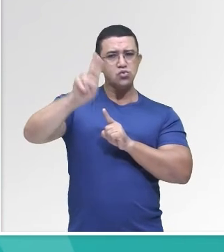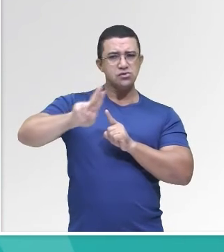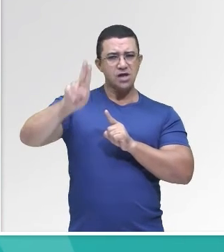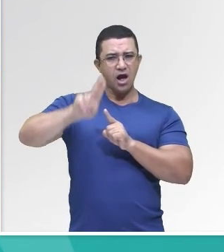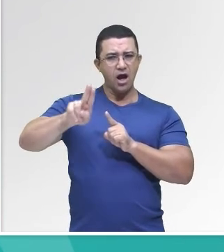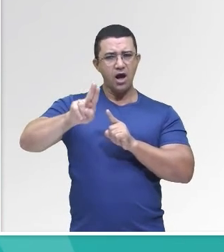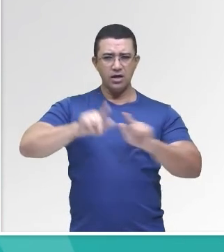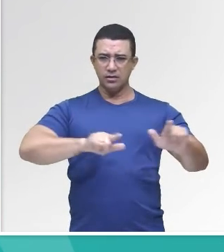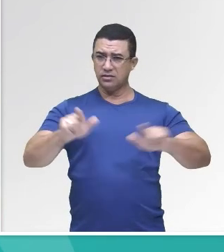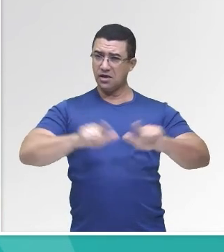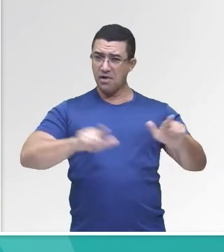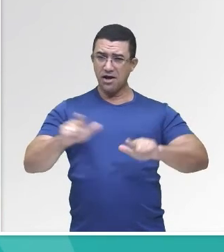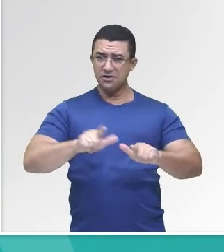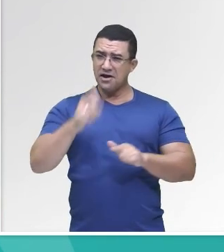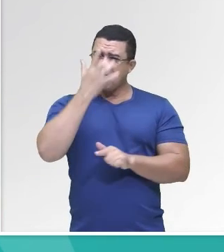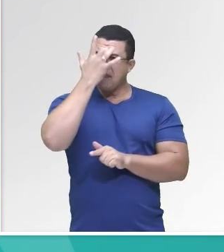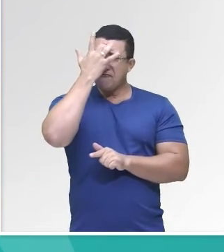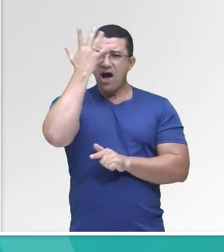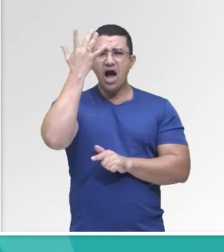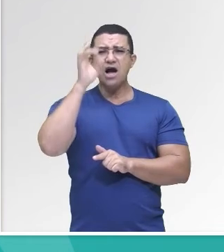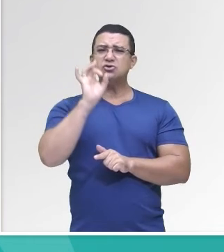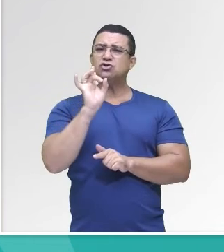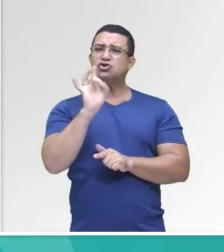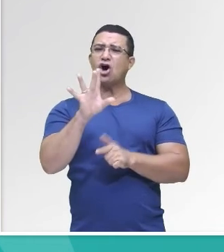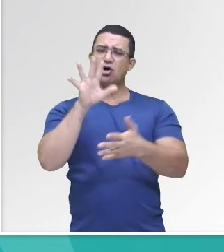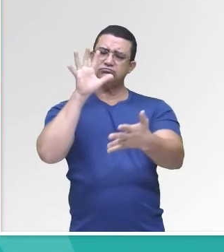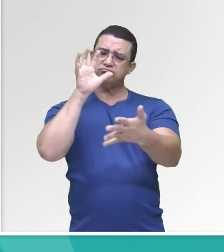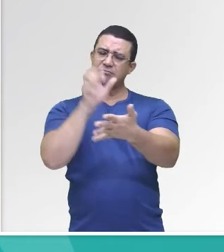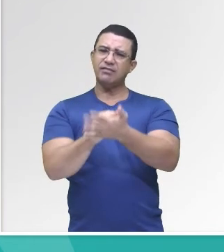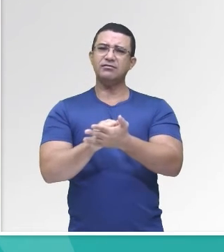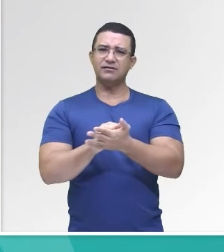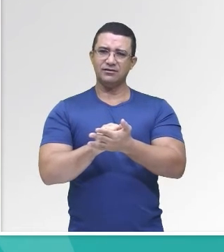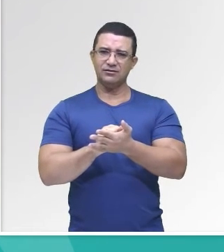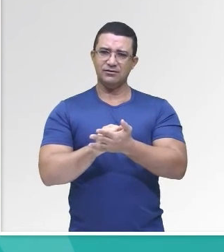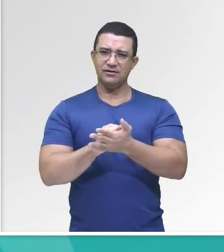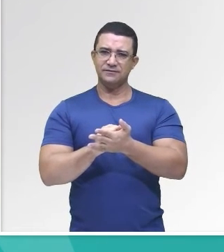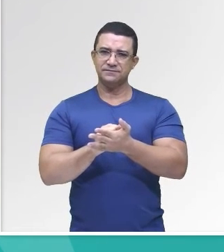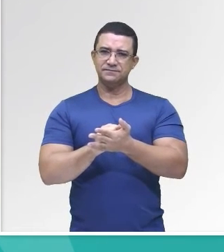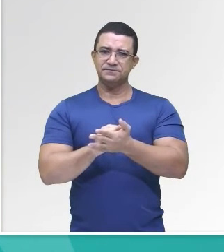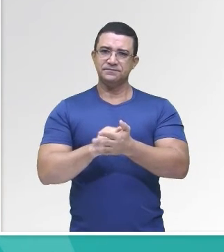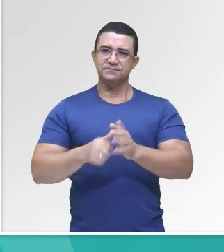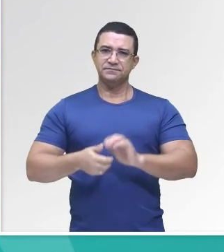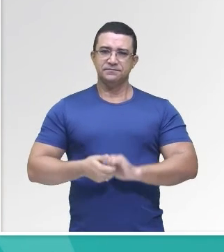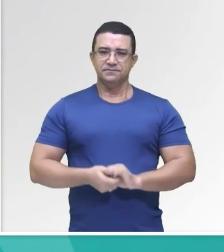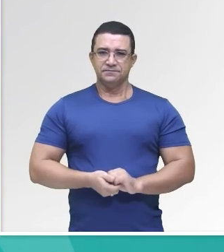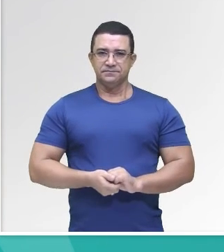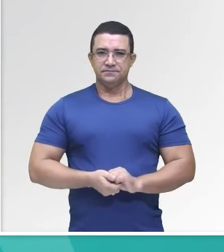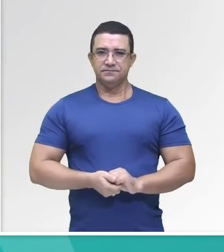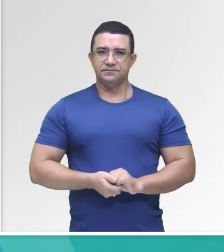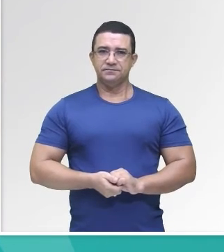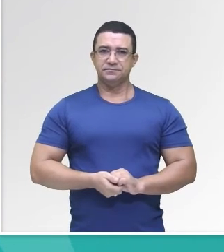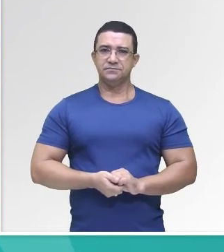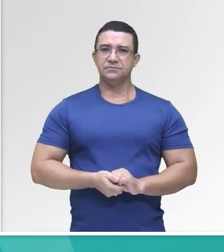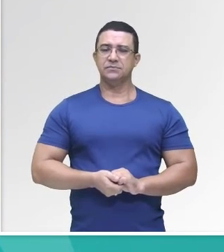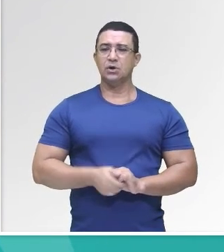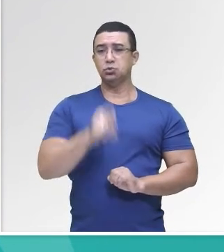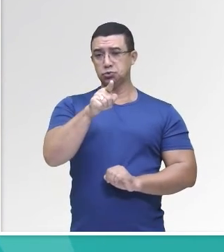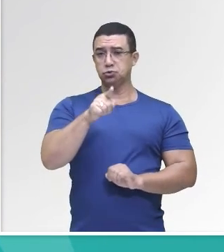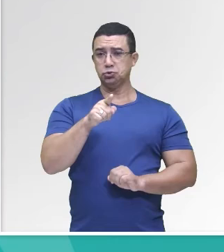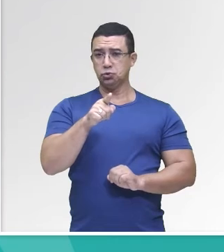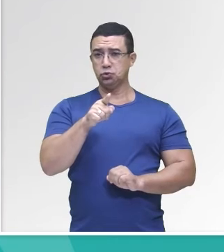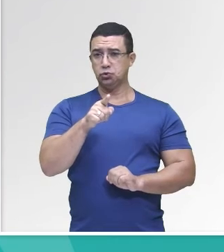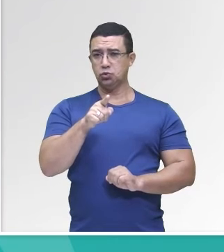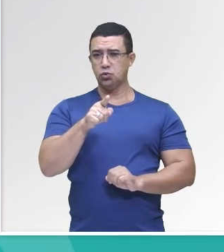fácil. Olha uma outra vantagem. Como é que ele faz? Como é que é feito isso? Puedes